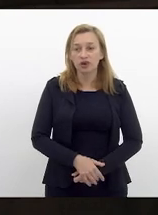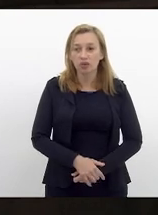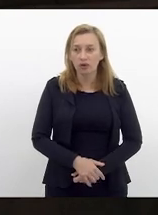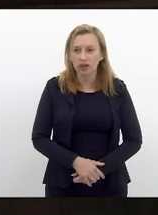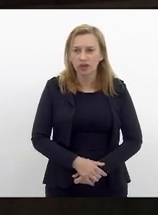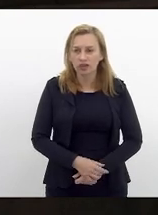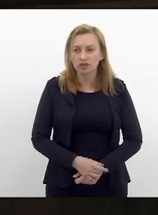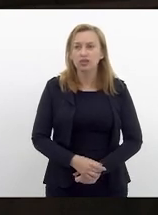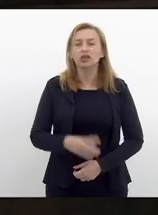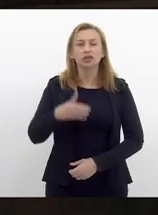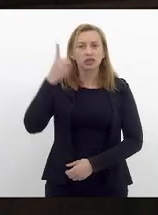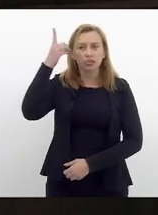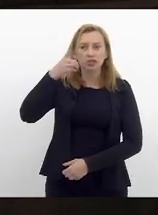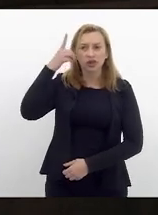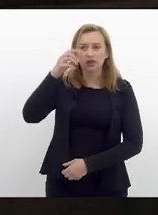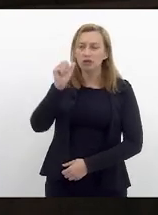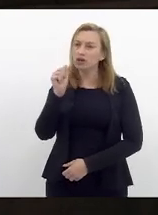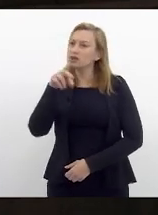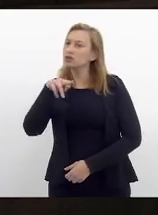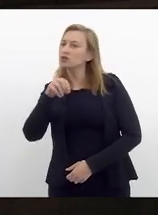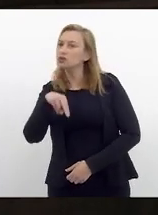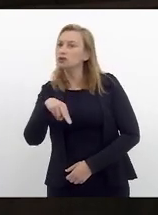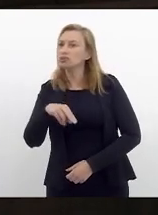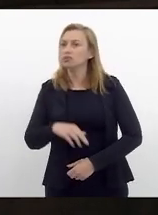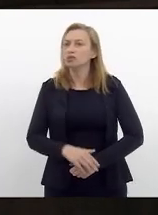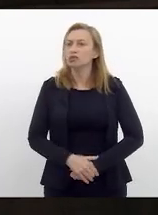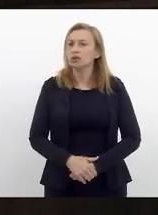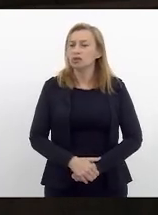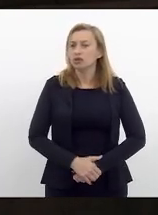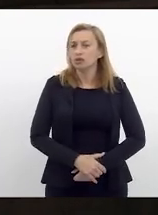Deputado Anderson Alexandre.